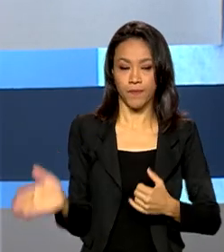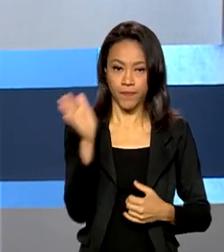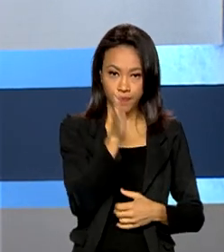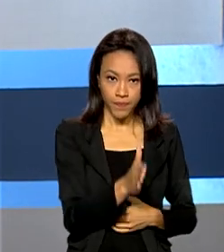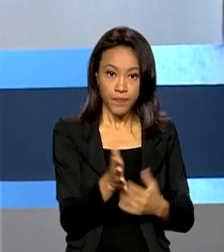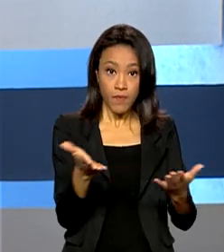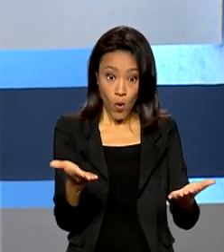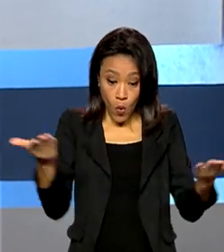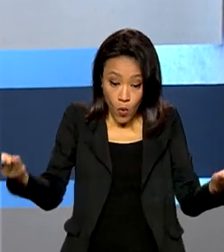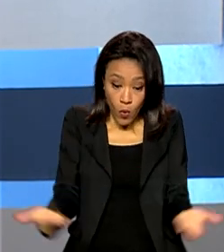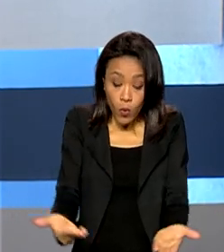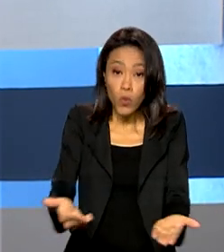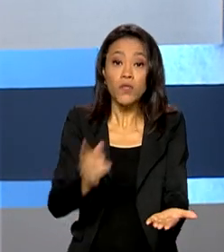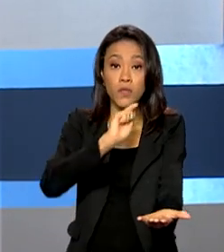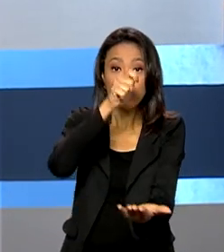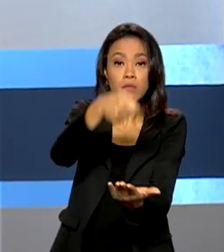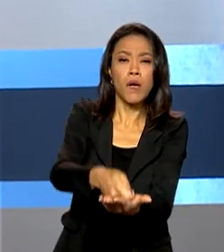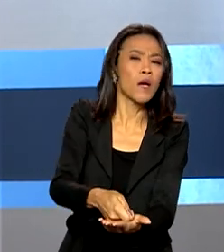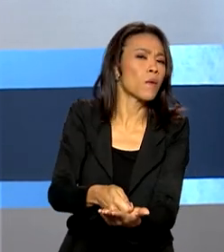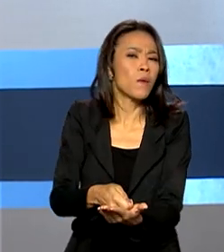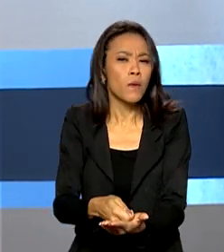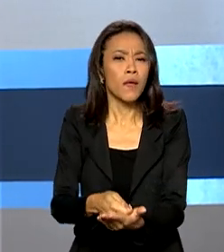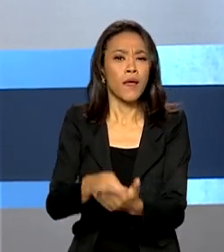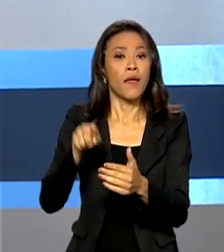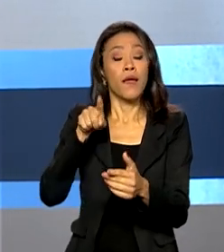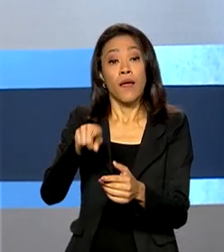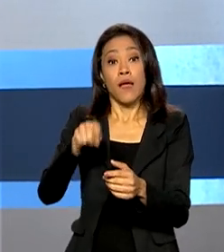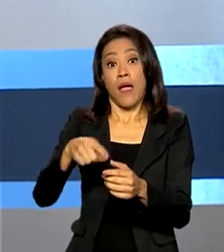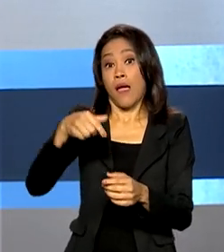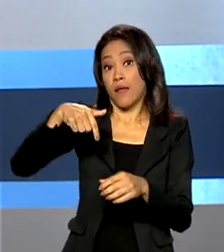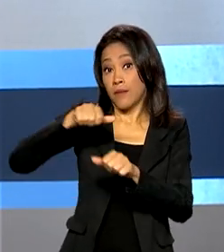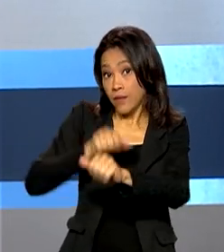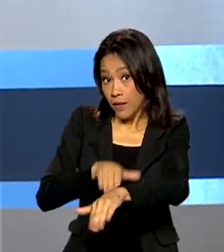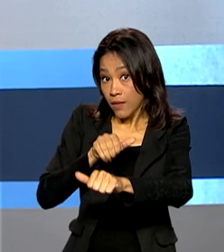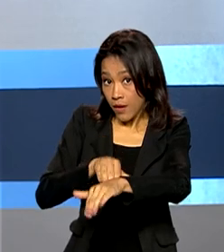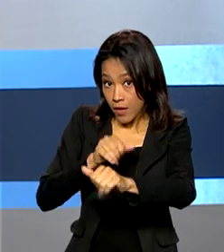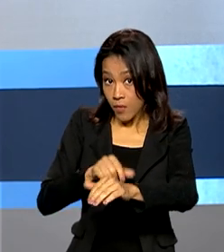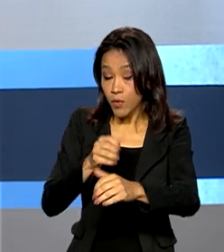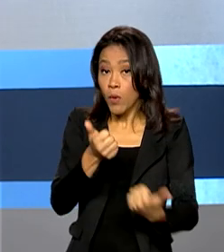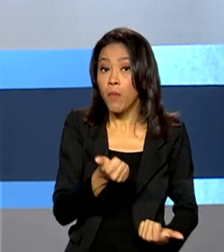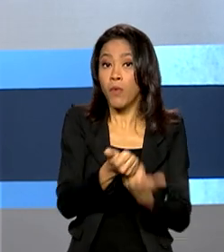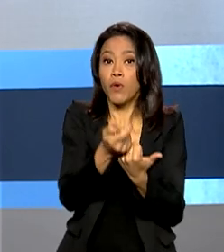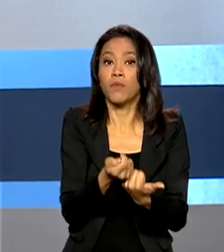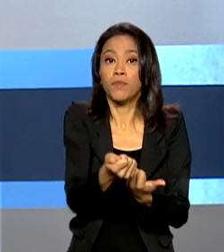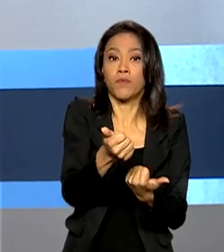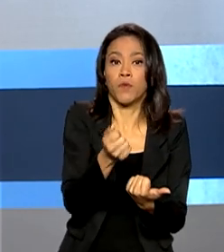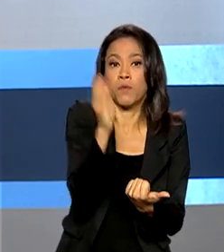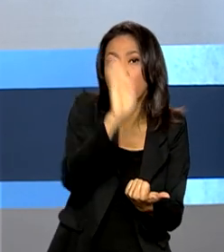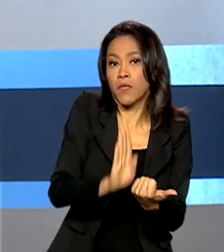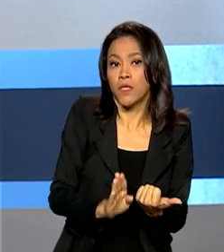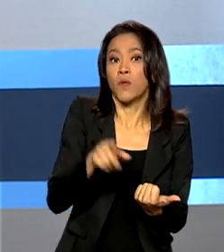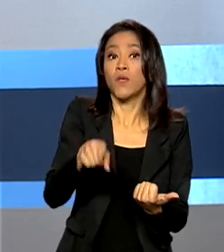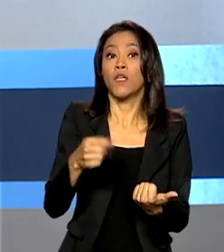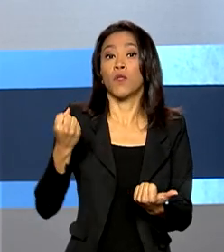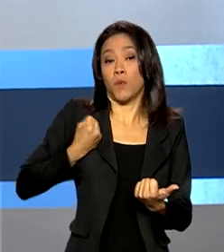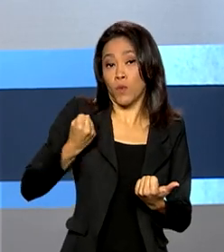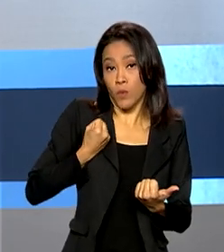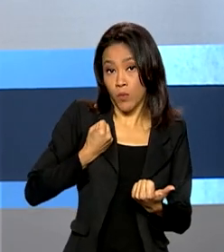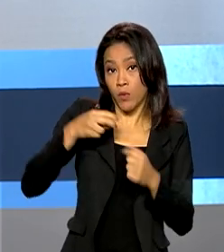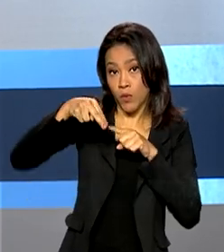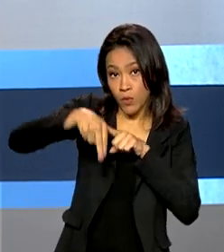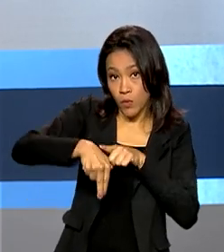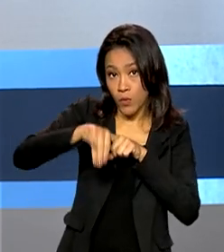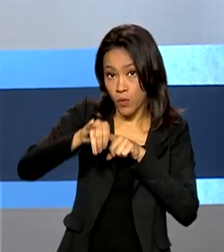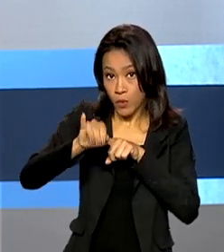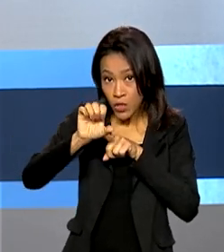e olha vai ser paga hoje a parcela de Setembro do auxílio Brasil aos beneficiários com o número de inscrição social Unis final